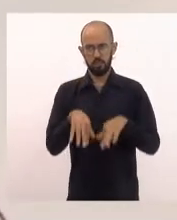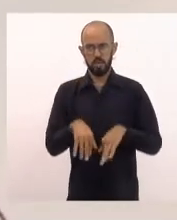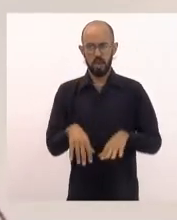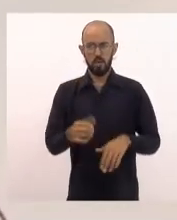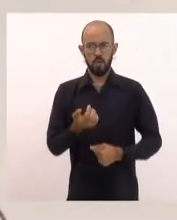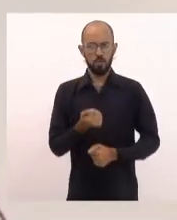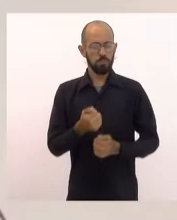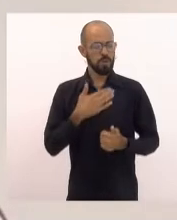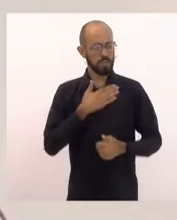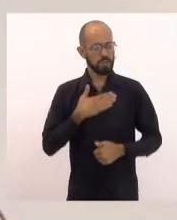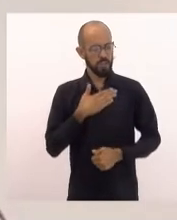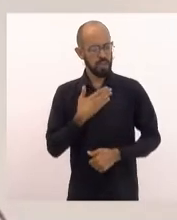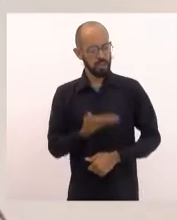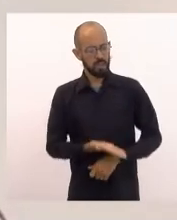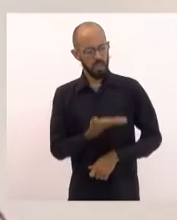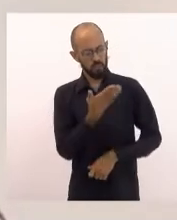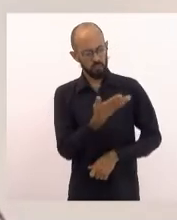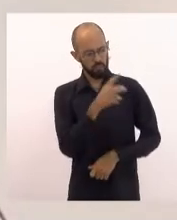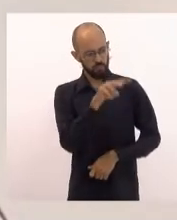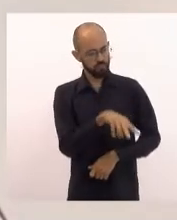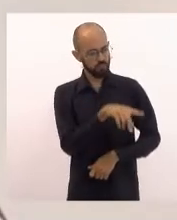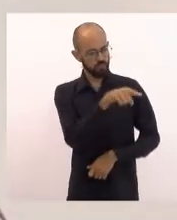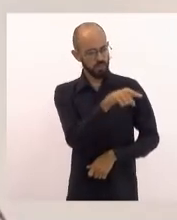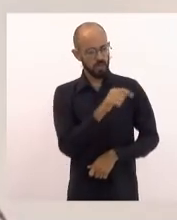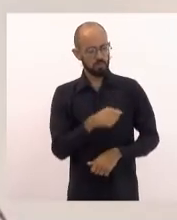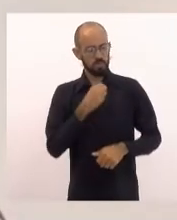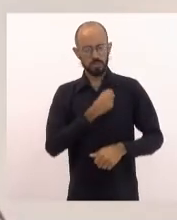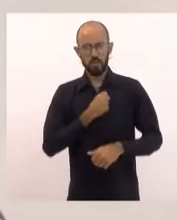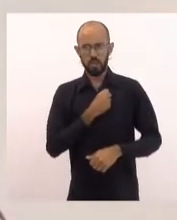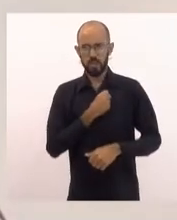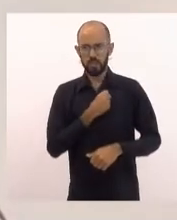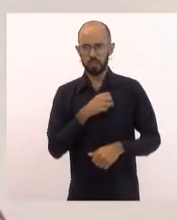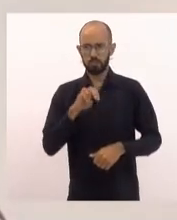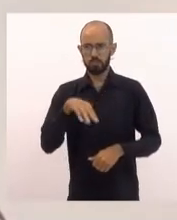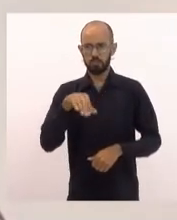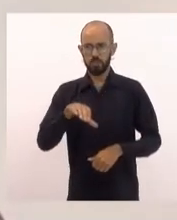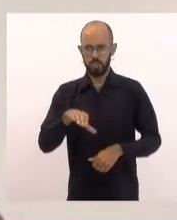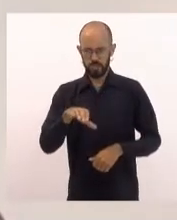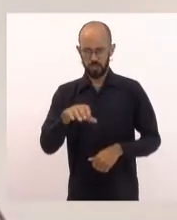também, rever a todos, muitas saudades. Deputado Carlos Mink.